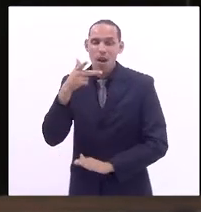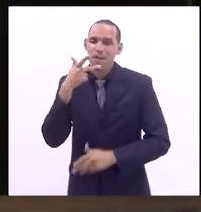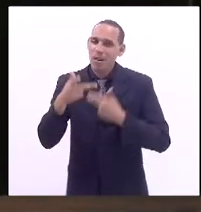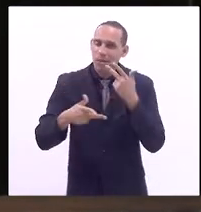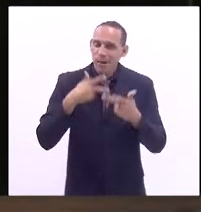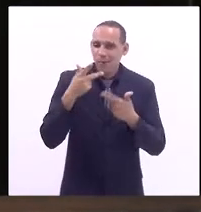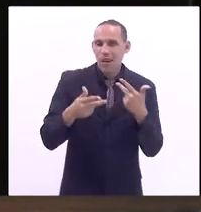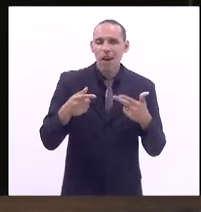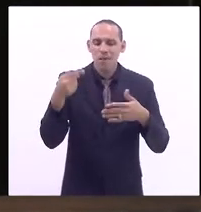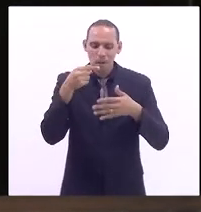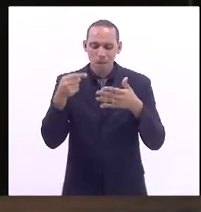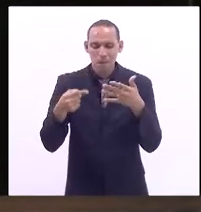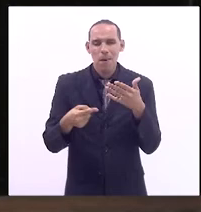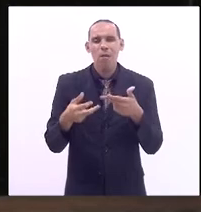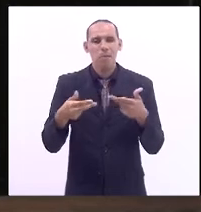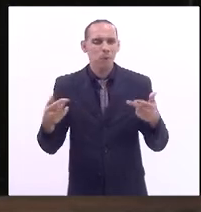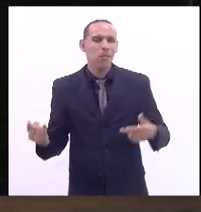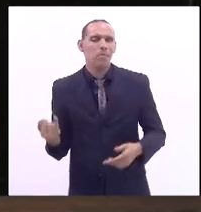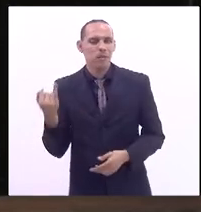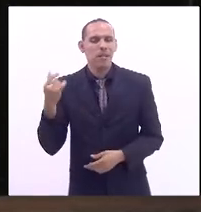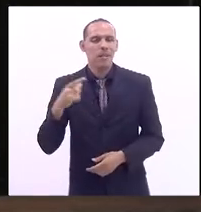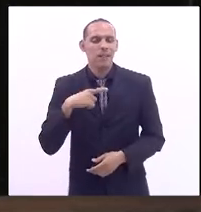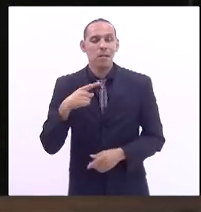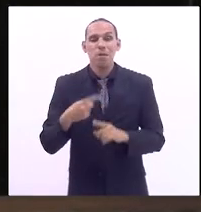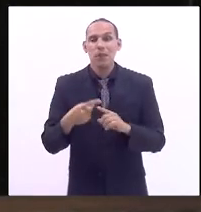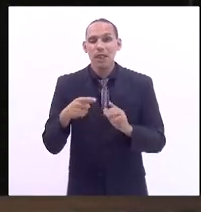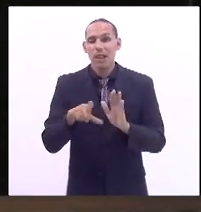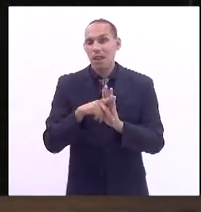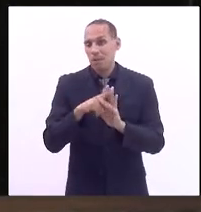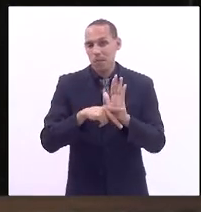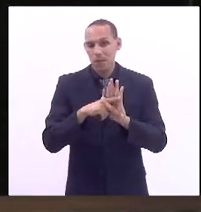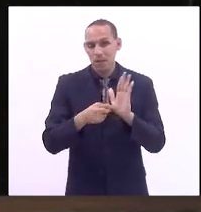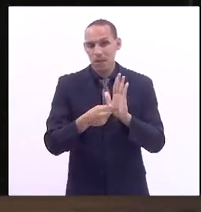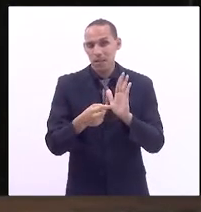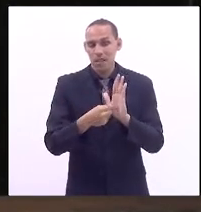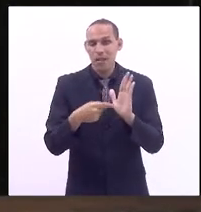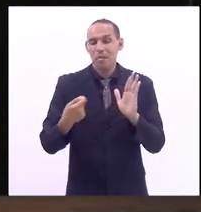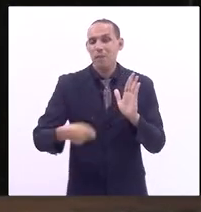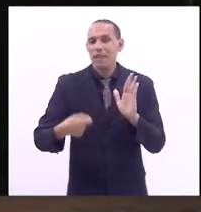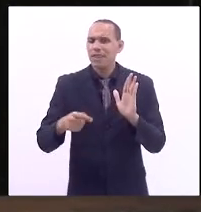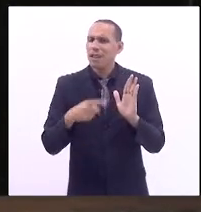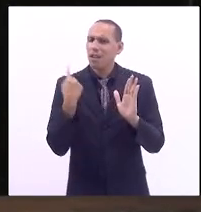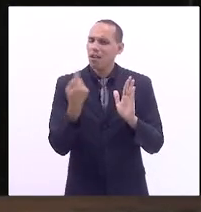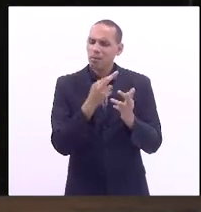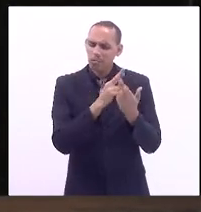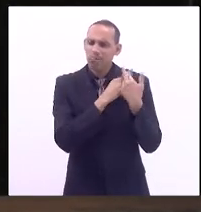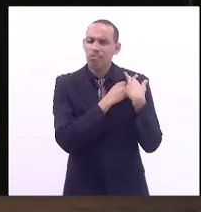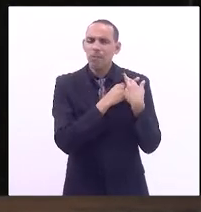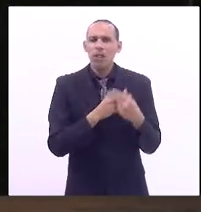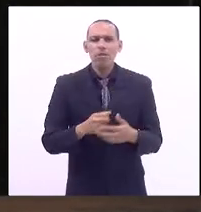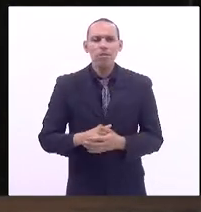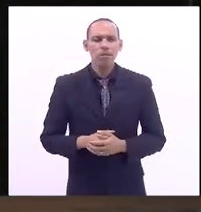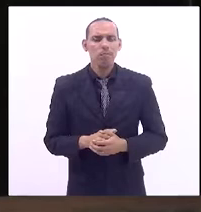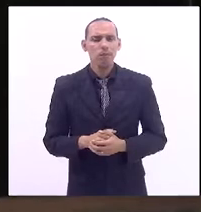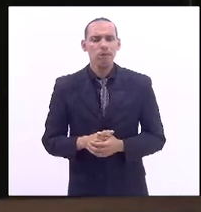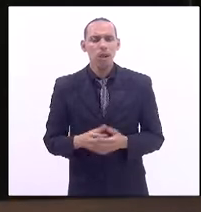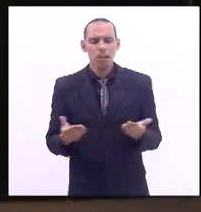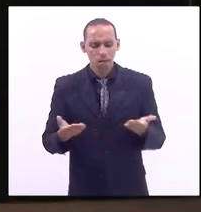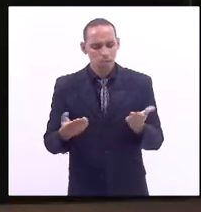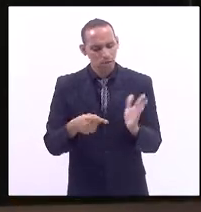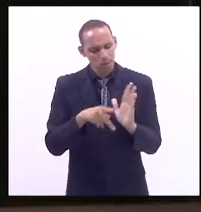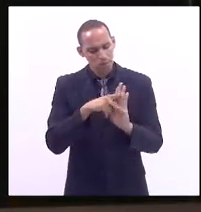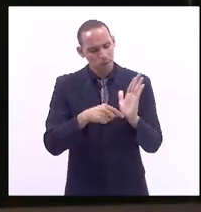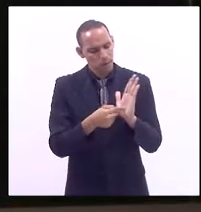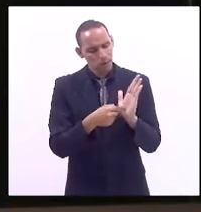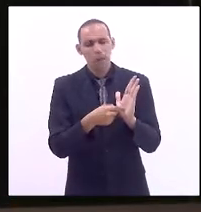importante porque esse projeto de lei exige de nós muita responsabilidade né Nós temos nesse